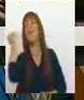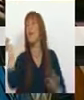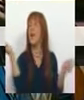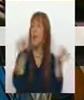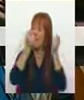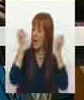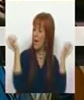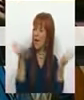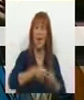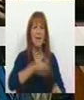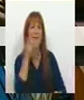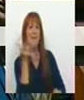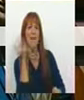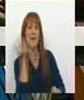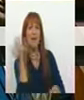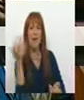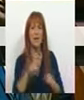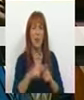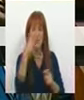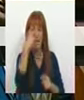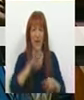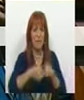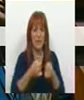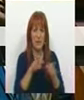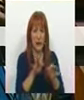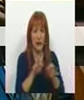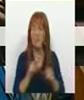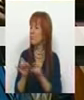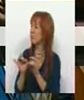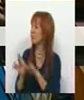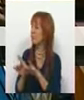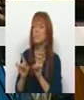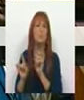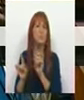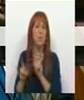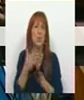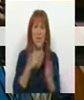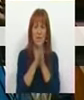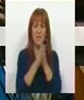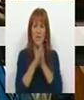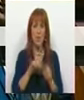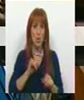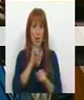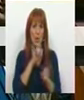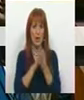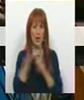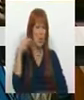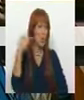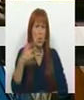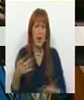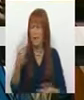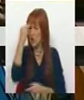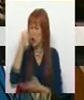propaganda, da demagogia e da cegueira partidária em detrimento do aproveitamento de uma oportunidade